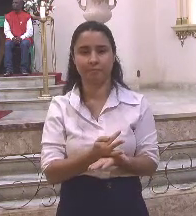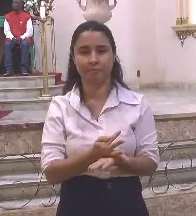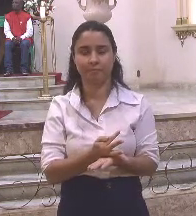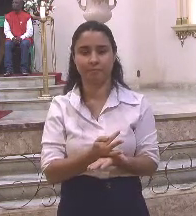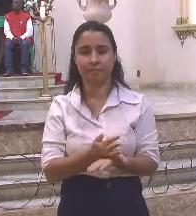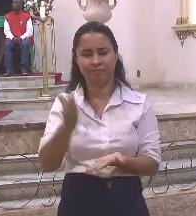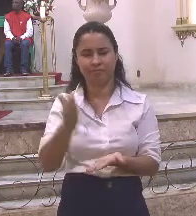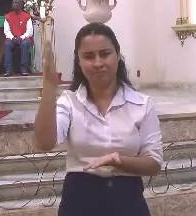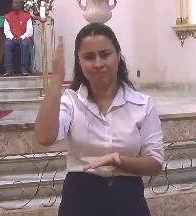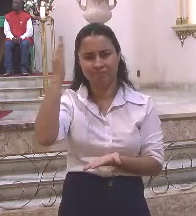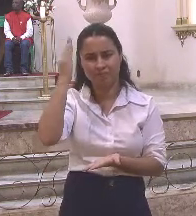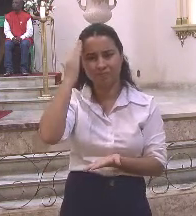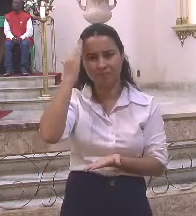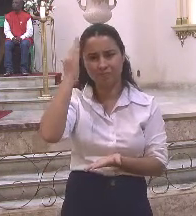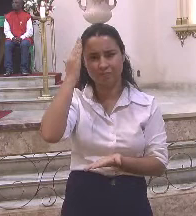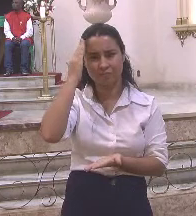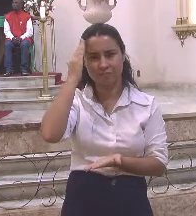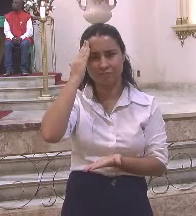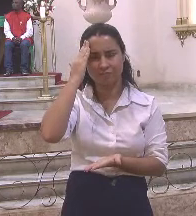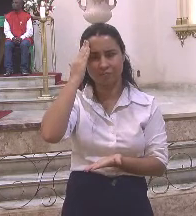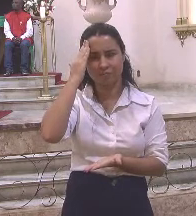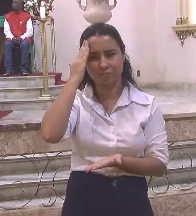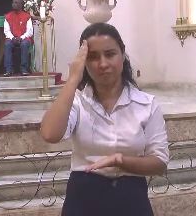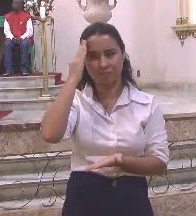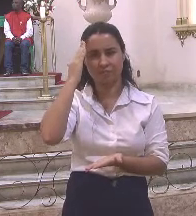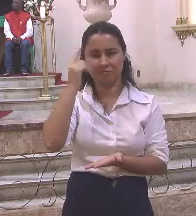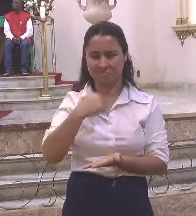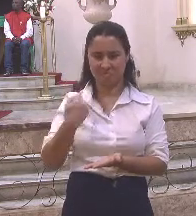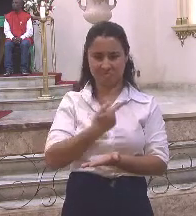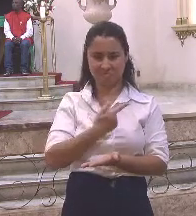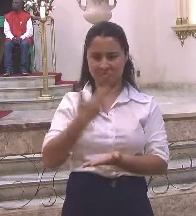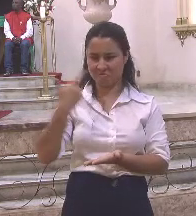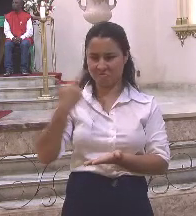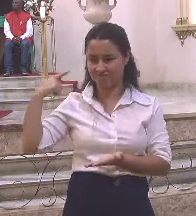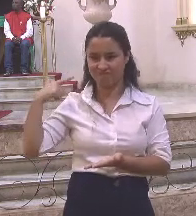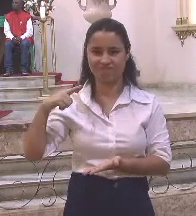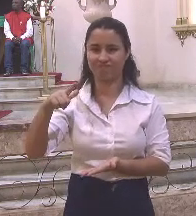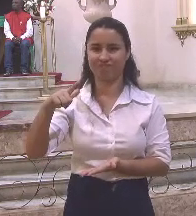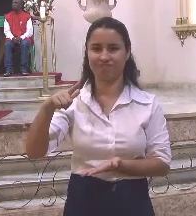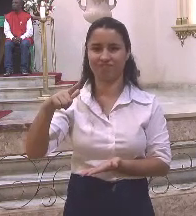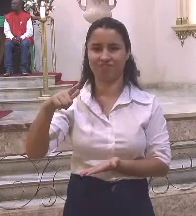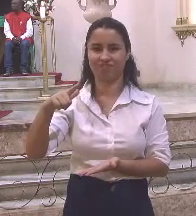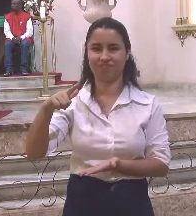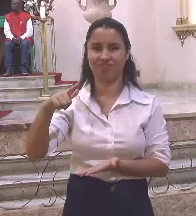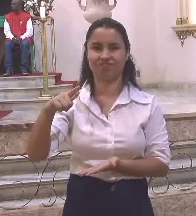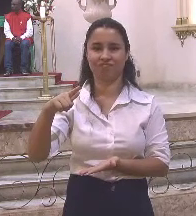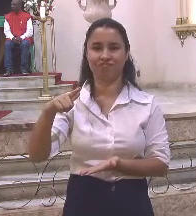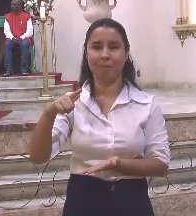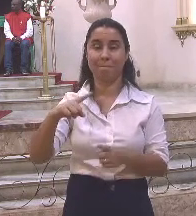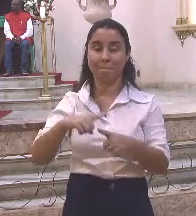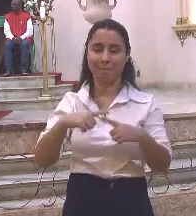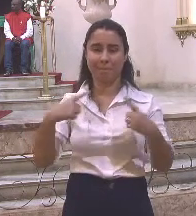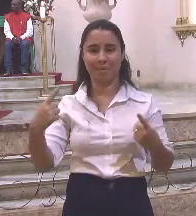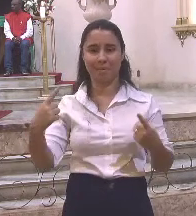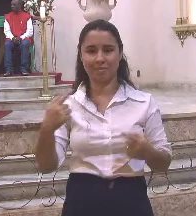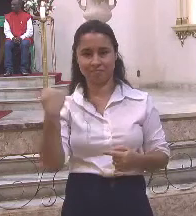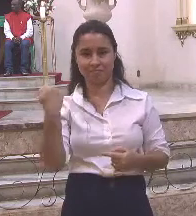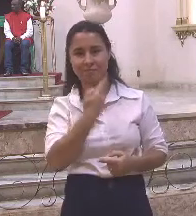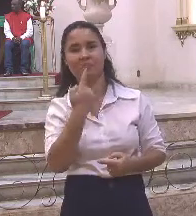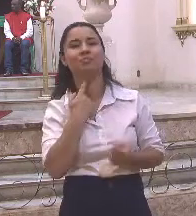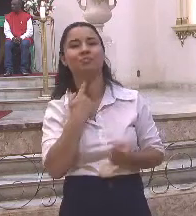Sabemos que, apesar de sermos incapazes, podemos desejar coisas